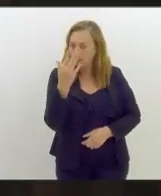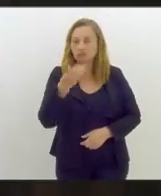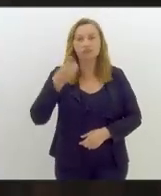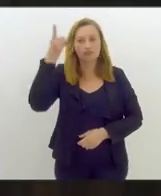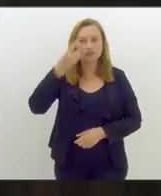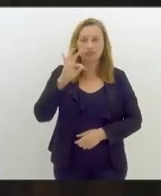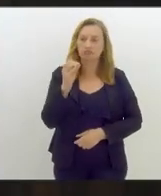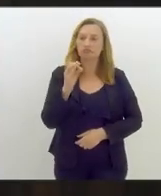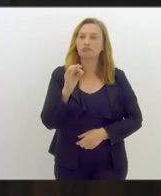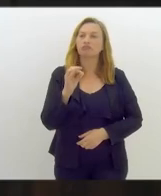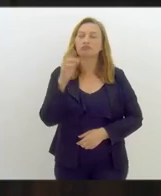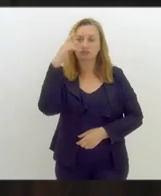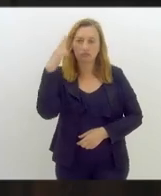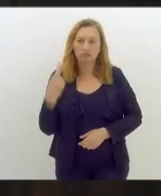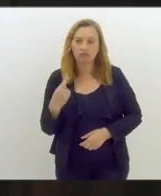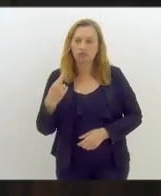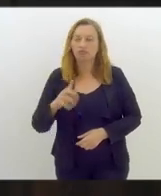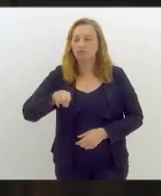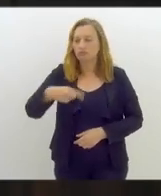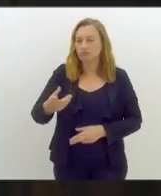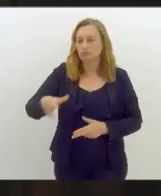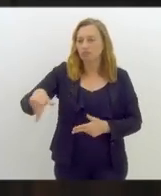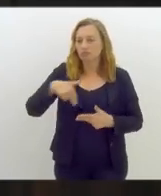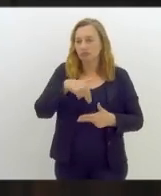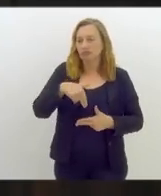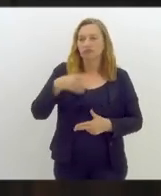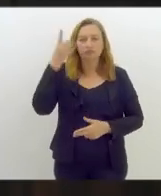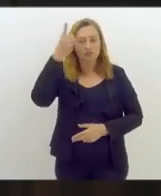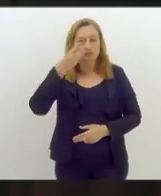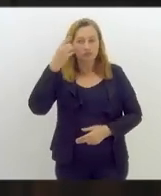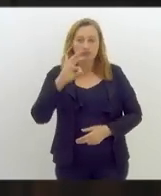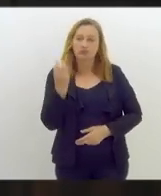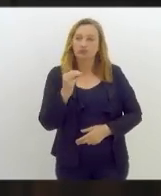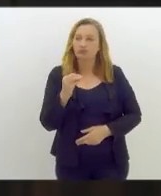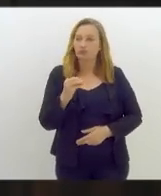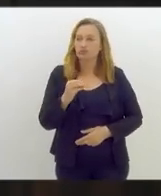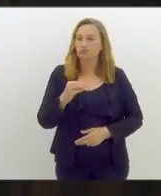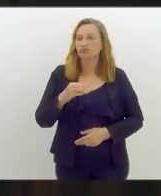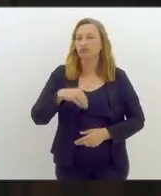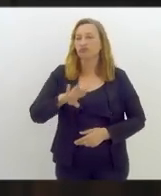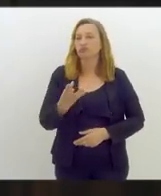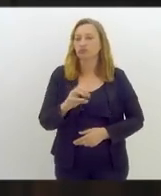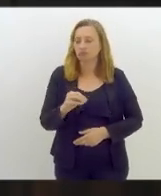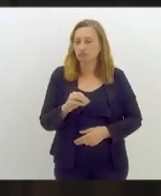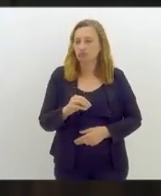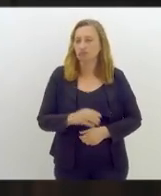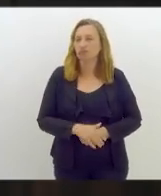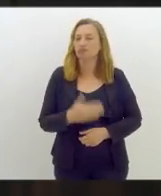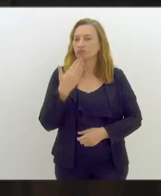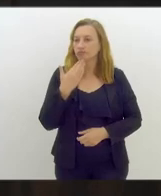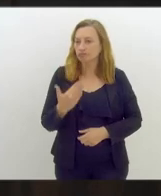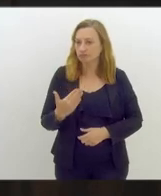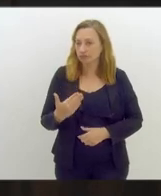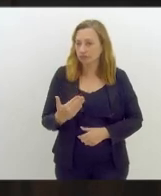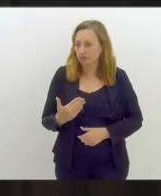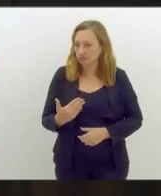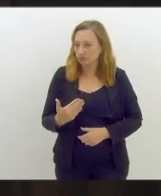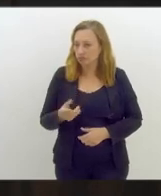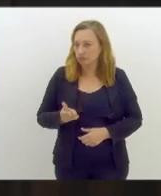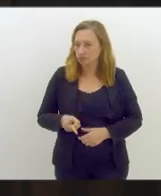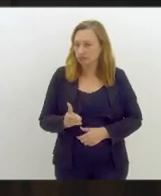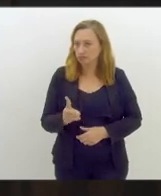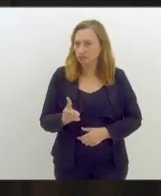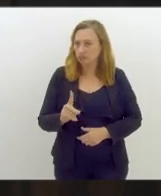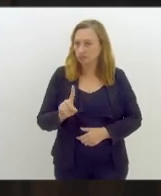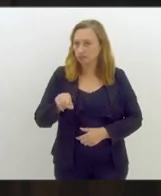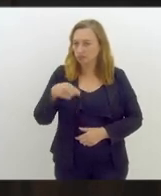deputada Renata Souza, o próximo orador inscrito é o deputado Chico Machado, ao qual eu vou pedir que continue